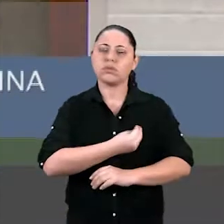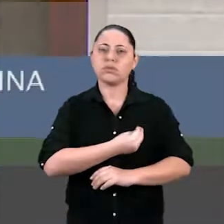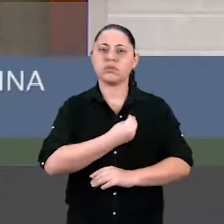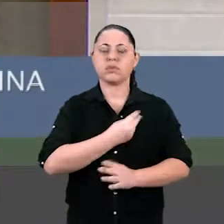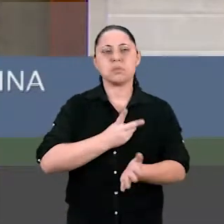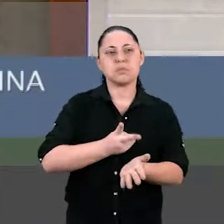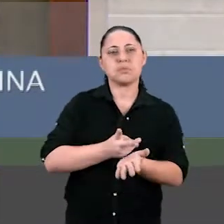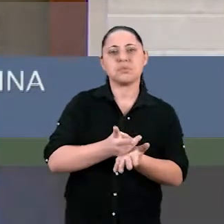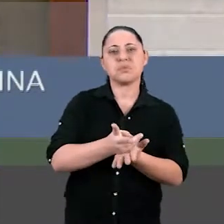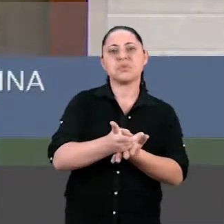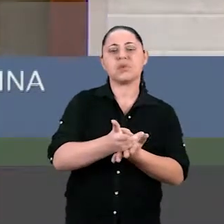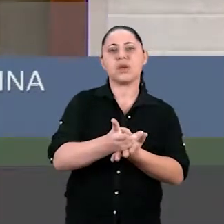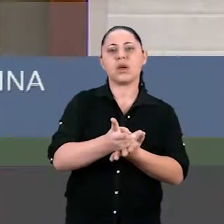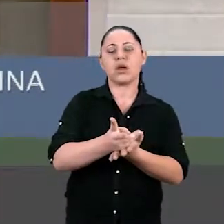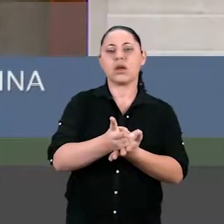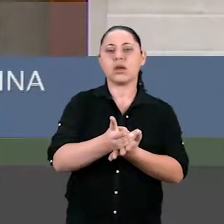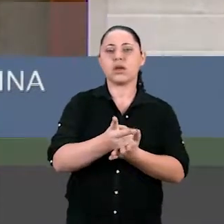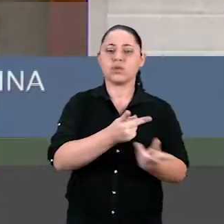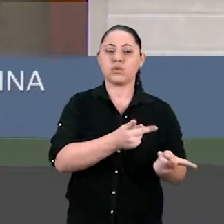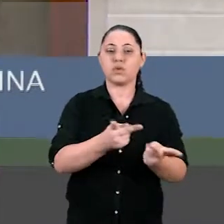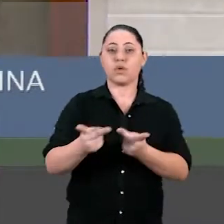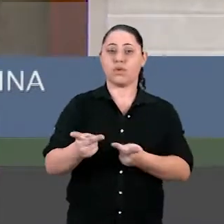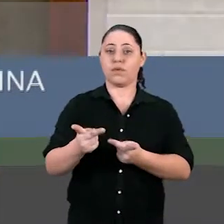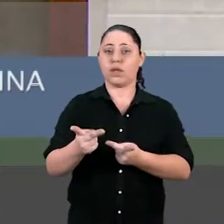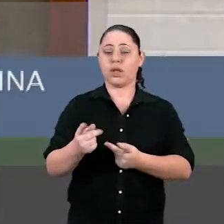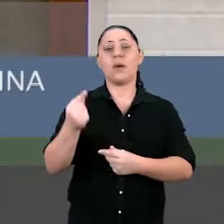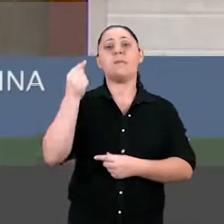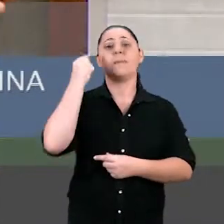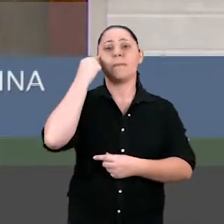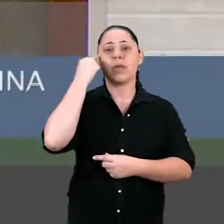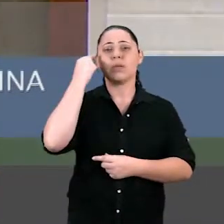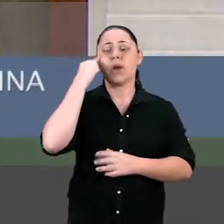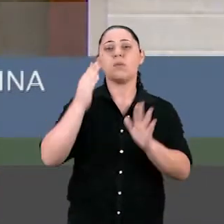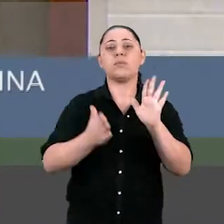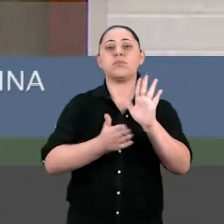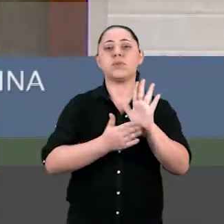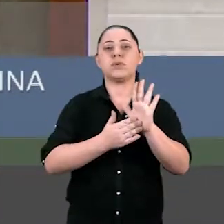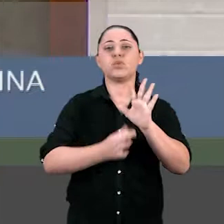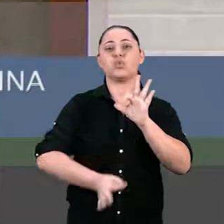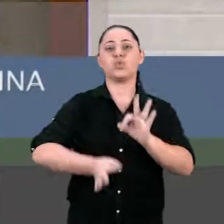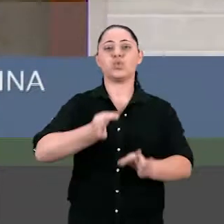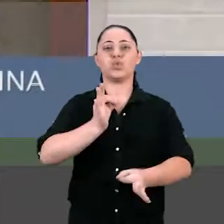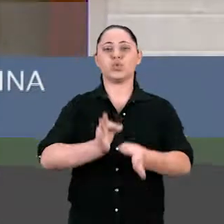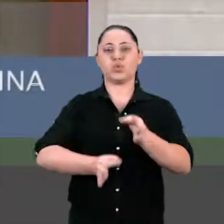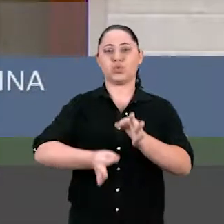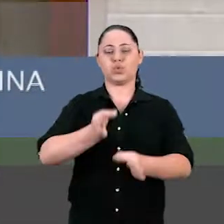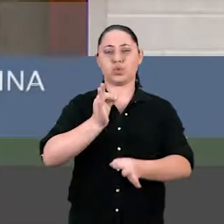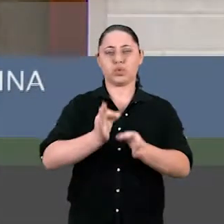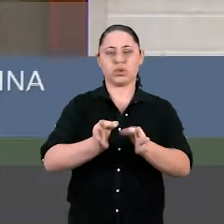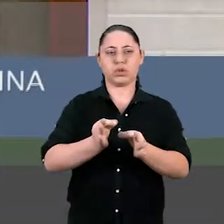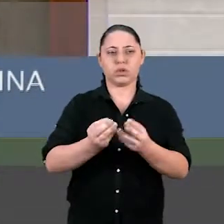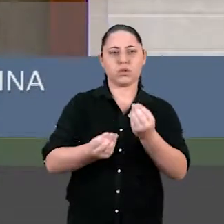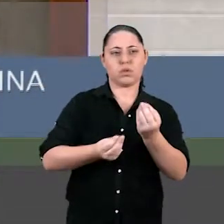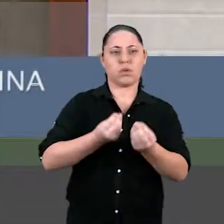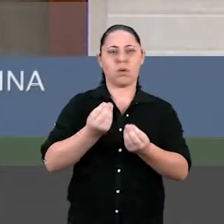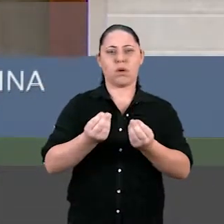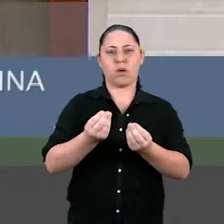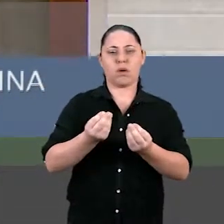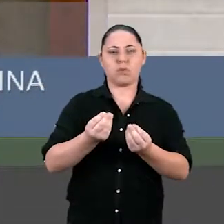convida todos nós a refletir sobre o próprio papel do Poder Judiciário no